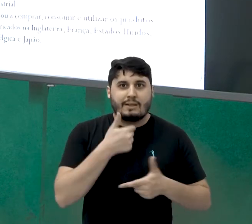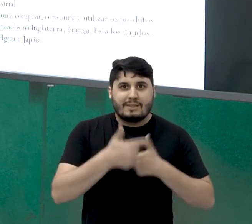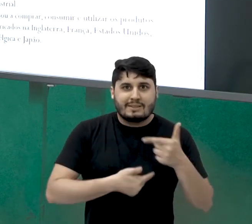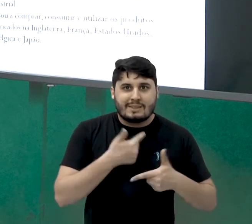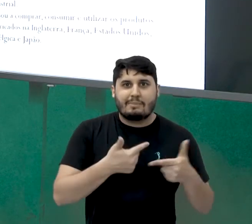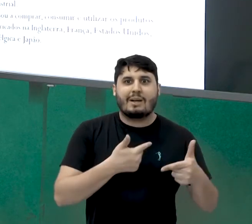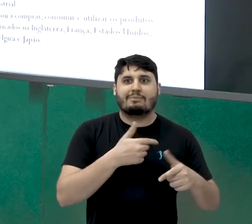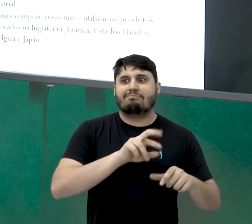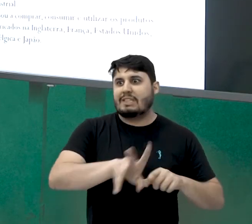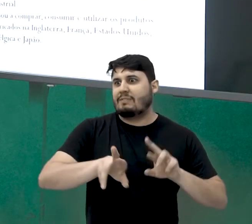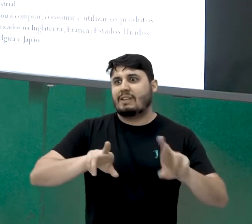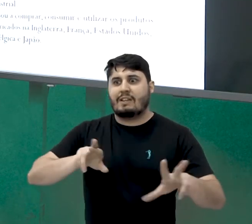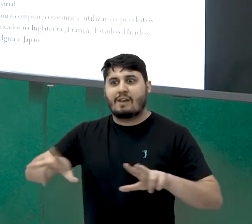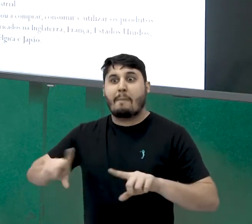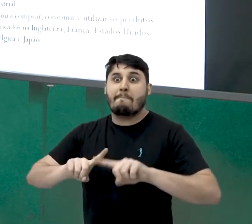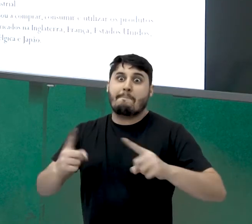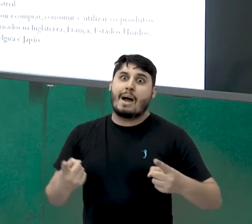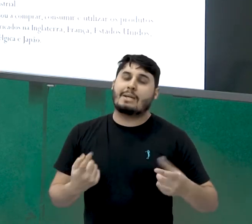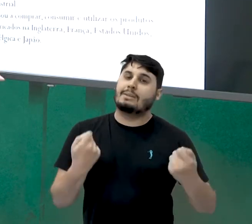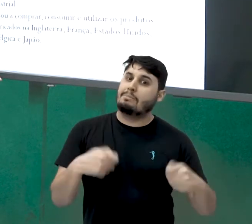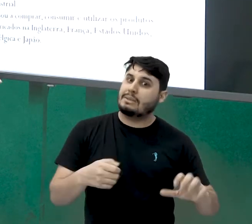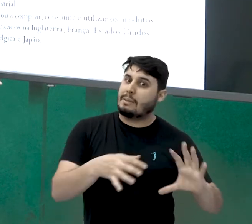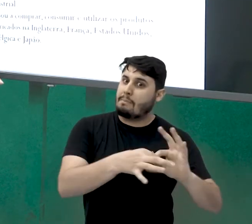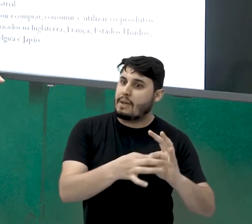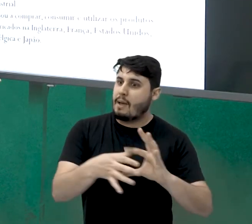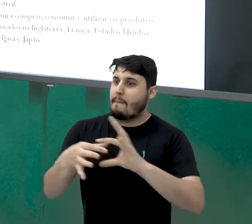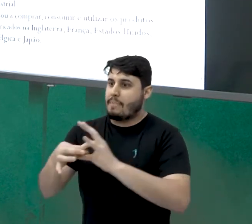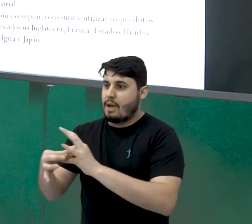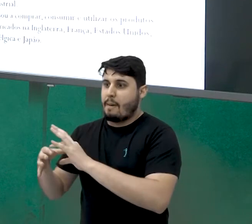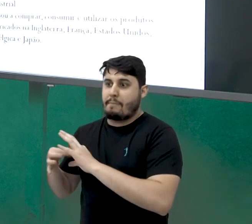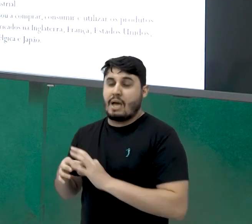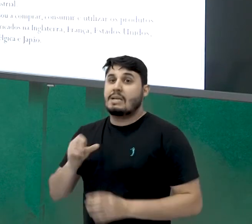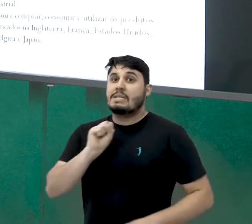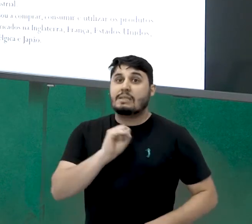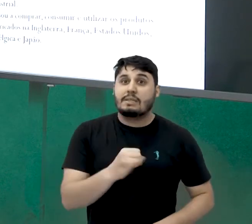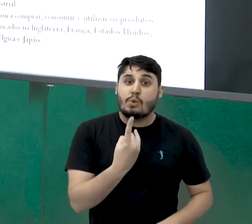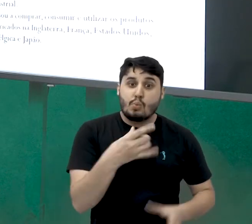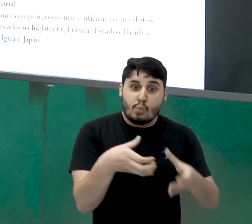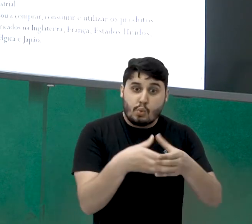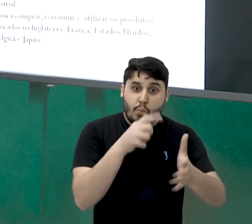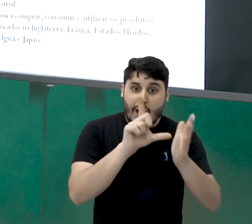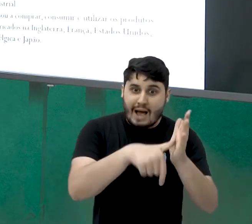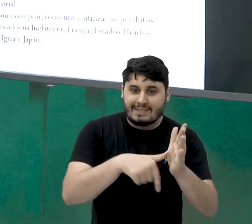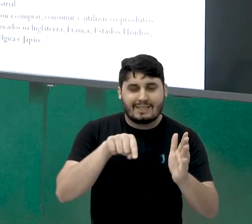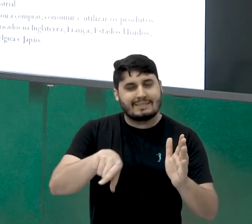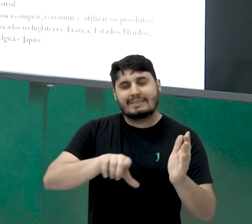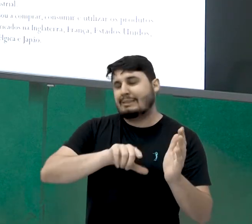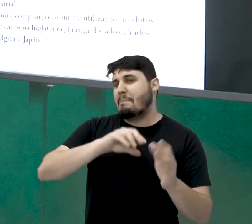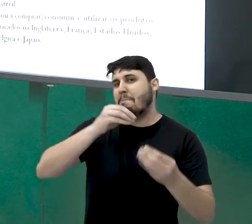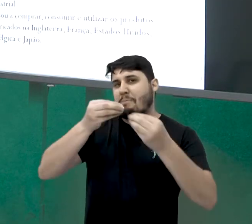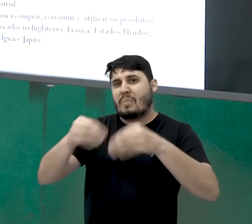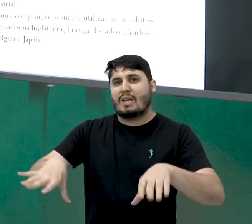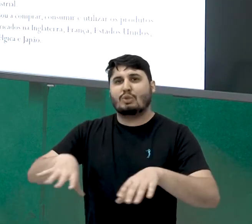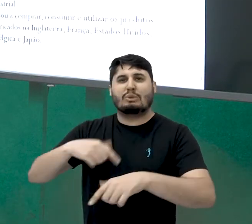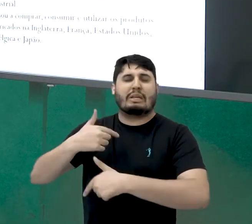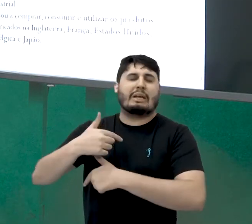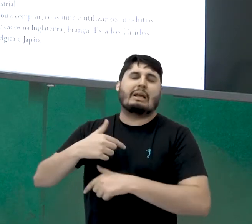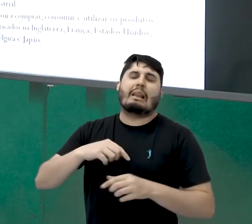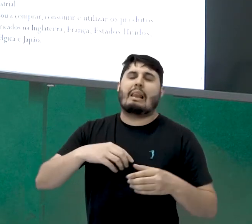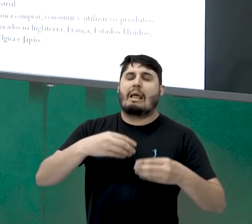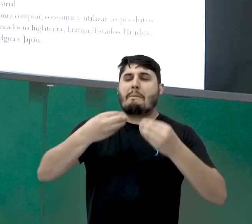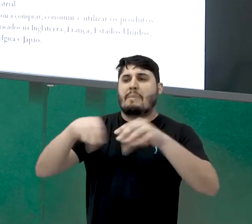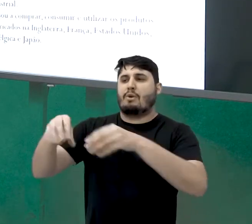Então, um dependia do outro. Então, se um atrasasse aqui, iria atrasar o trabalho de todos. Então, existia um funcionário que